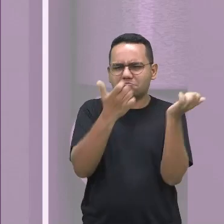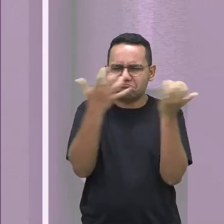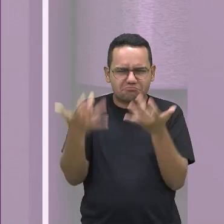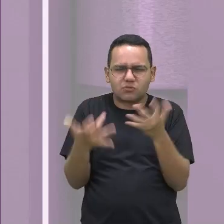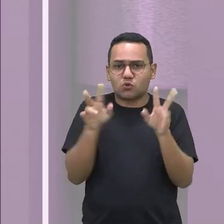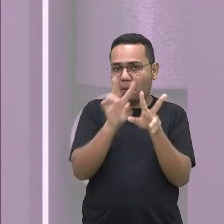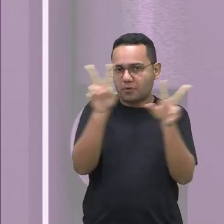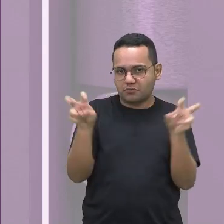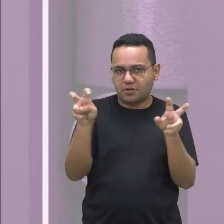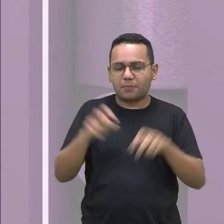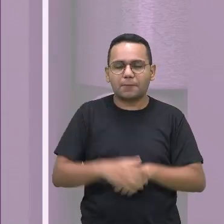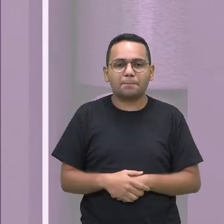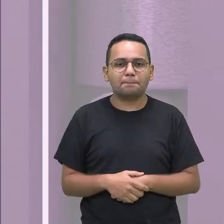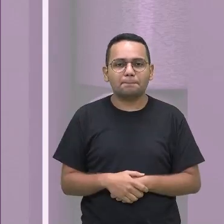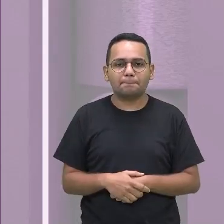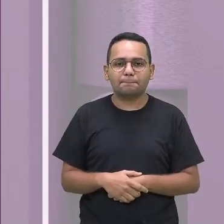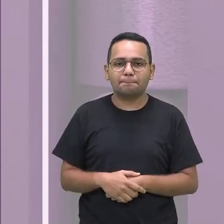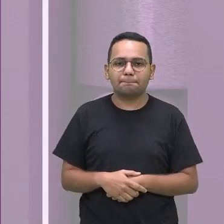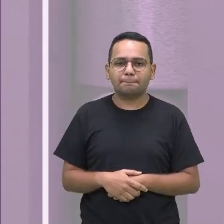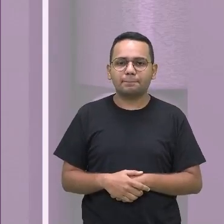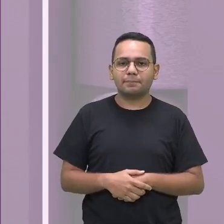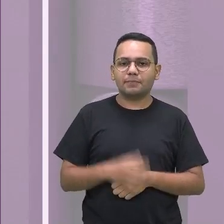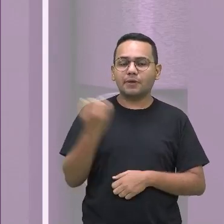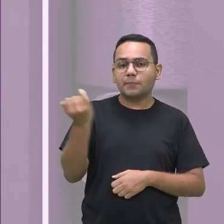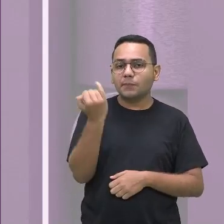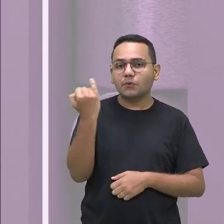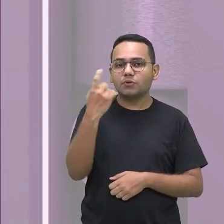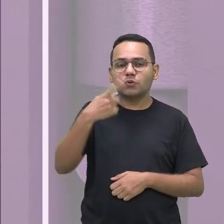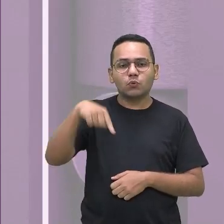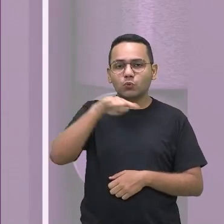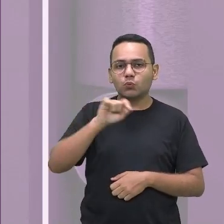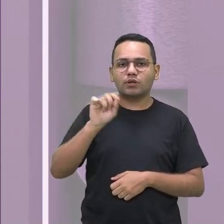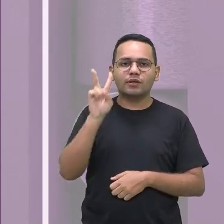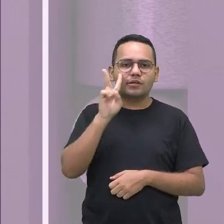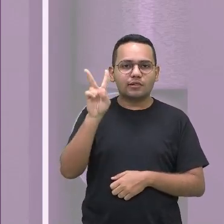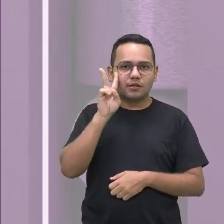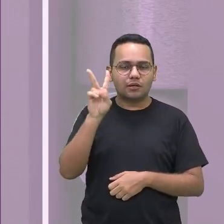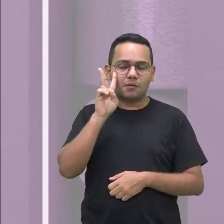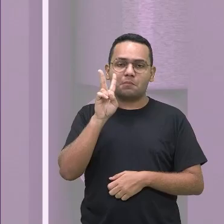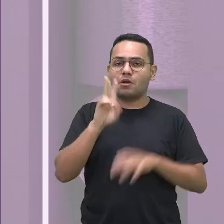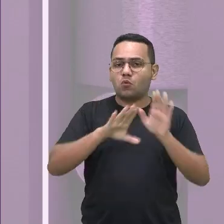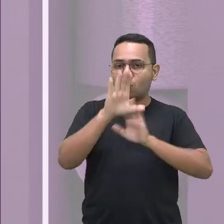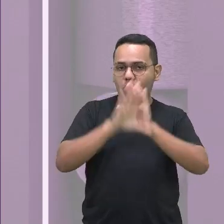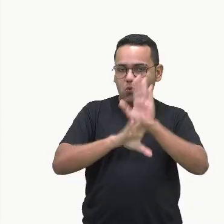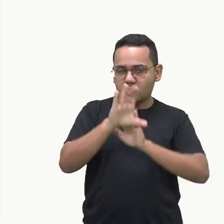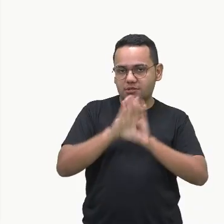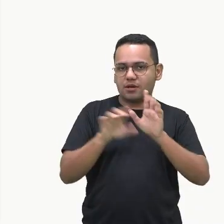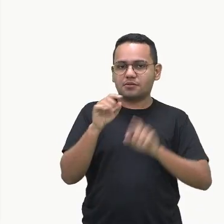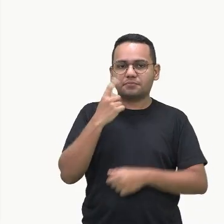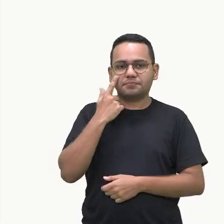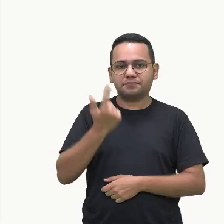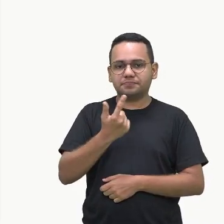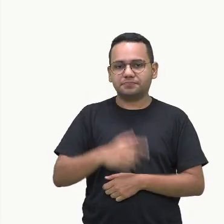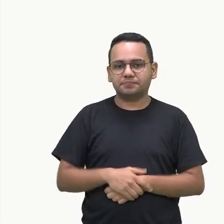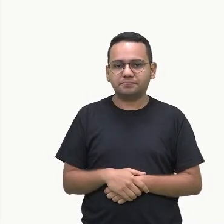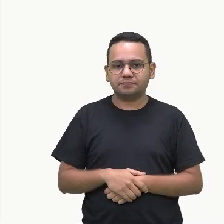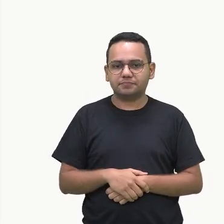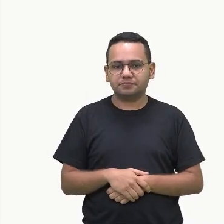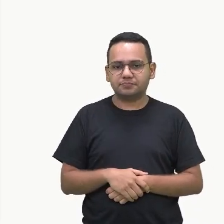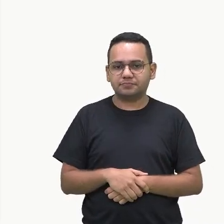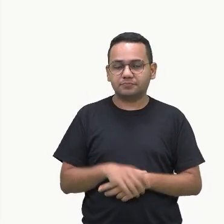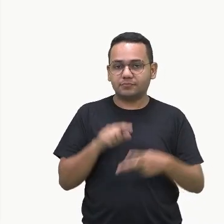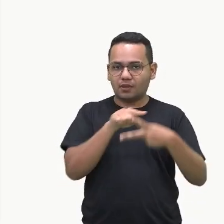pelo vértice, na verdade, é importante retomar aqui a definição de ângulo. Então, de olho na tela aí, acompanhe a